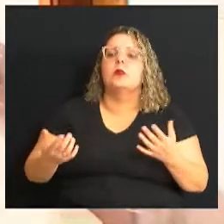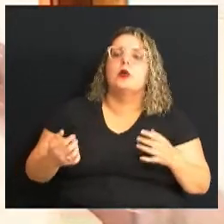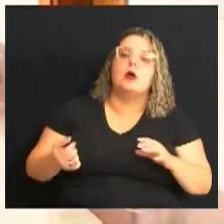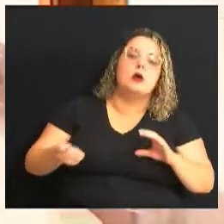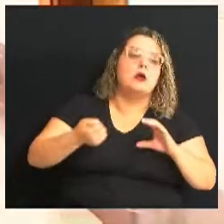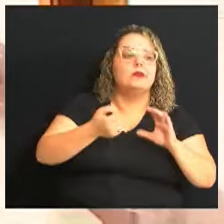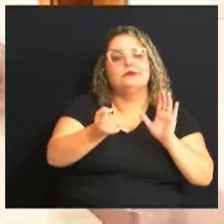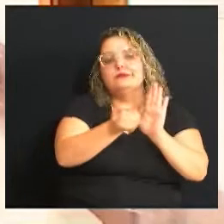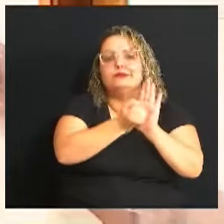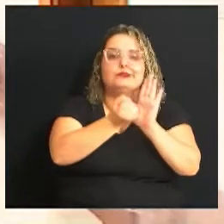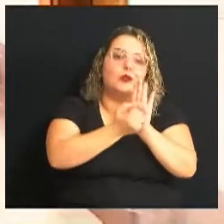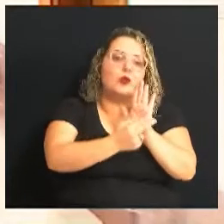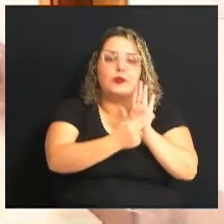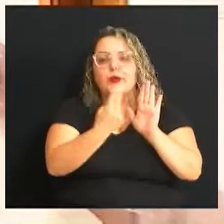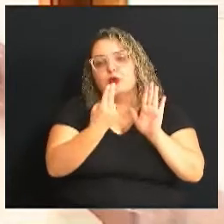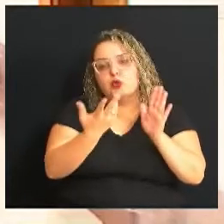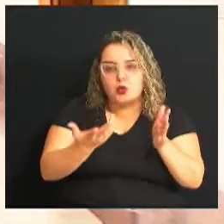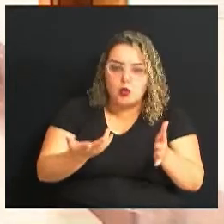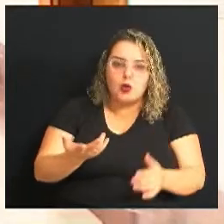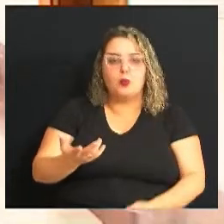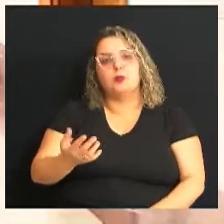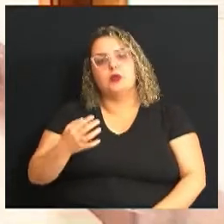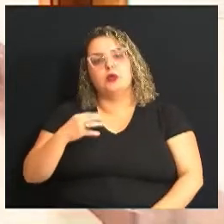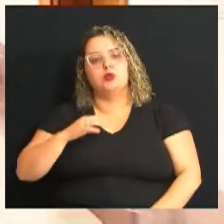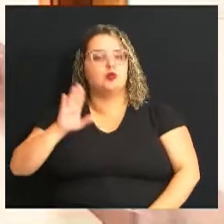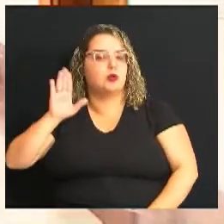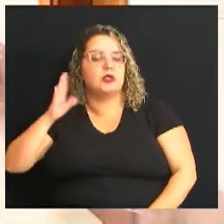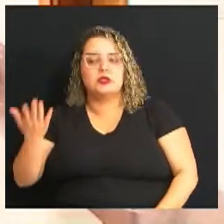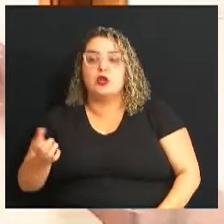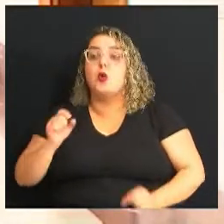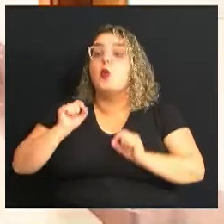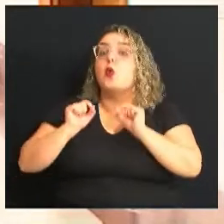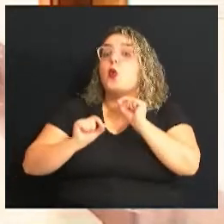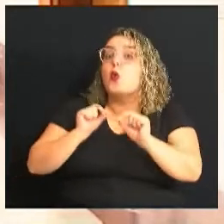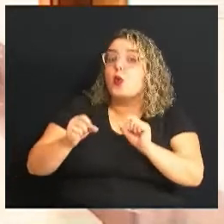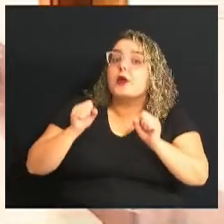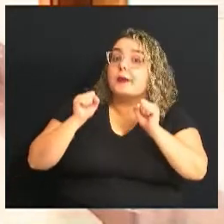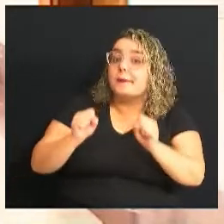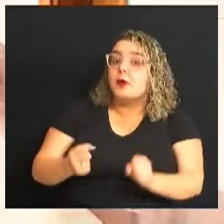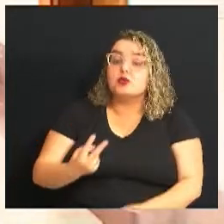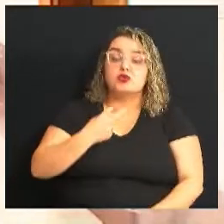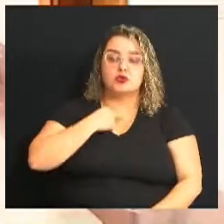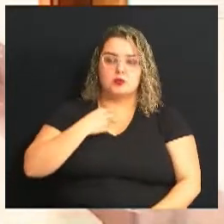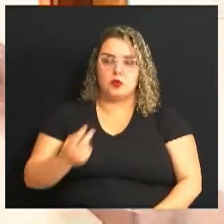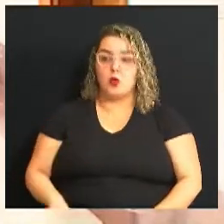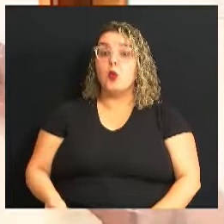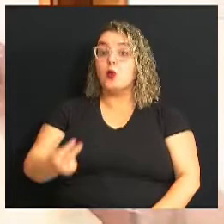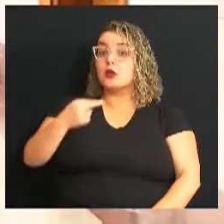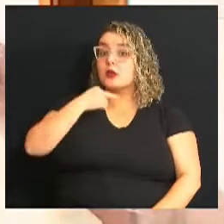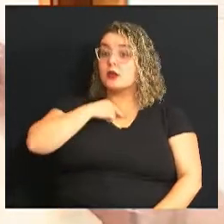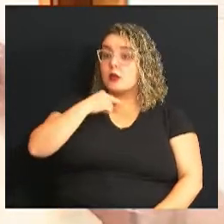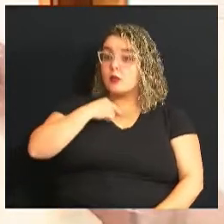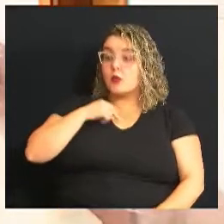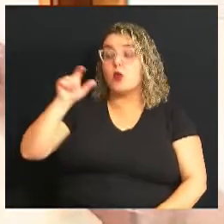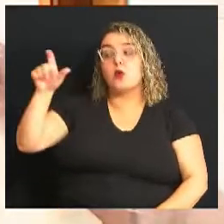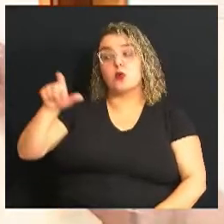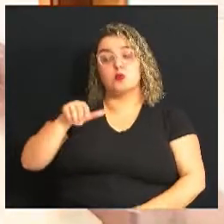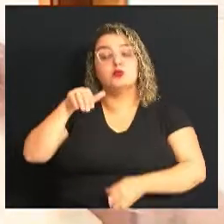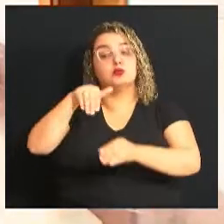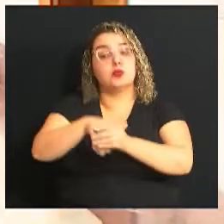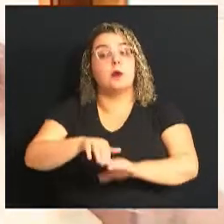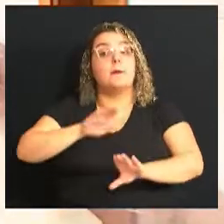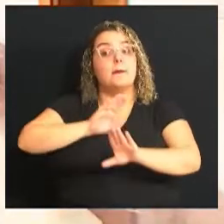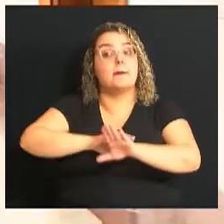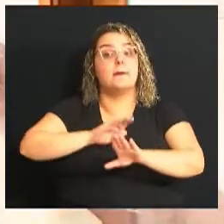aquilo, o que pode, o que não pode no dia da votação? No dia da votação, o que não pode é o eleitor praticar atos